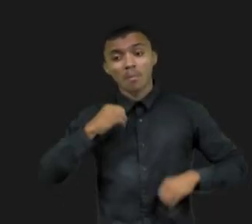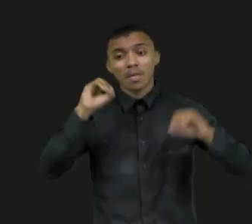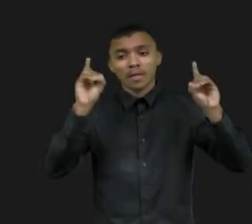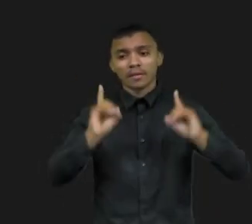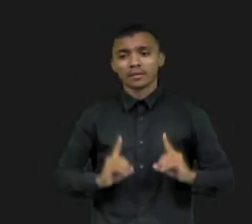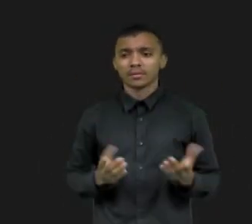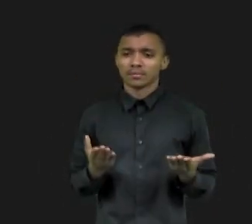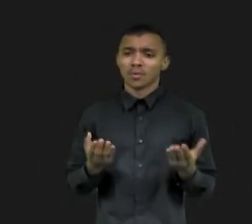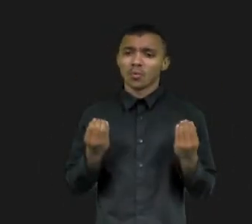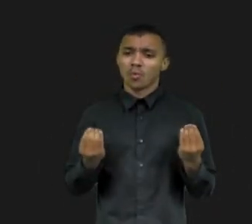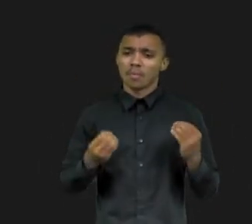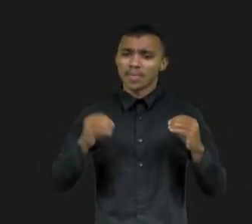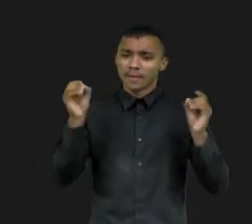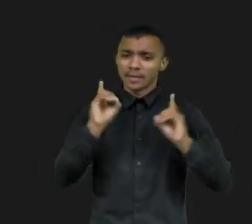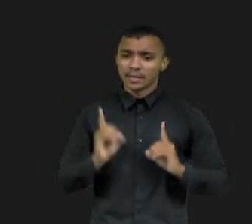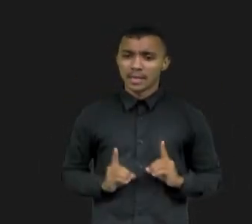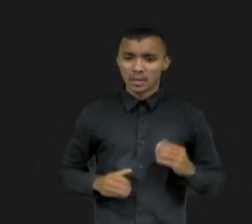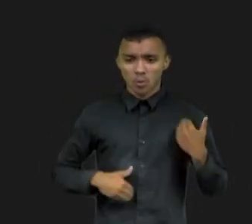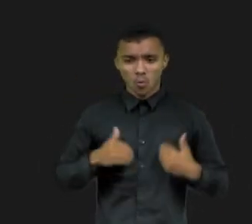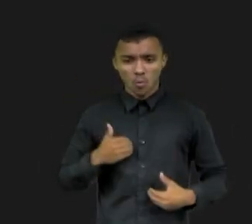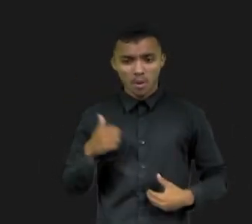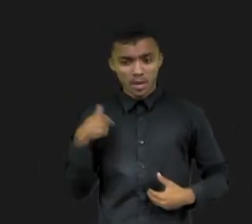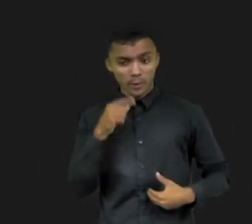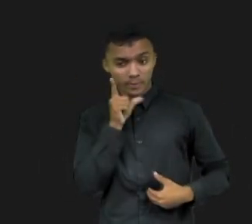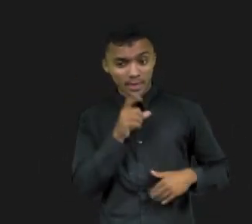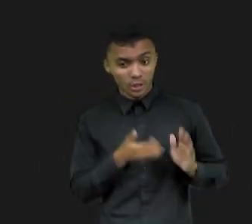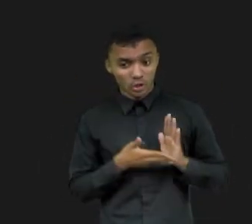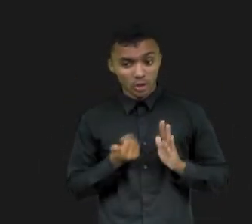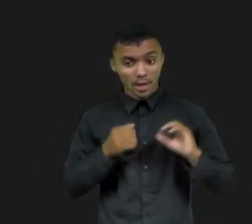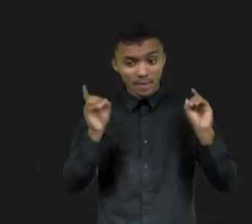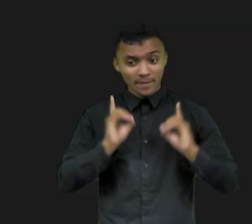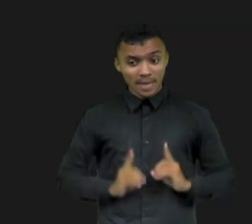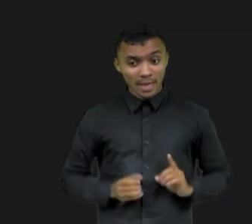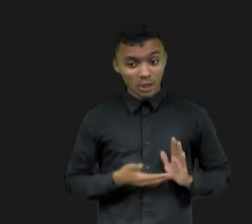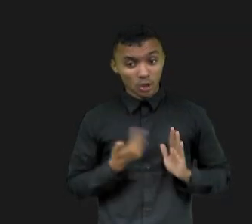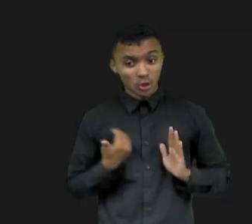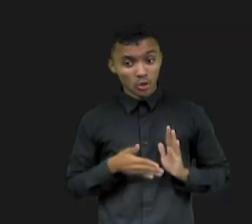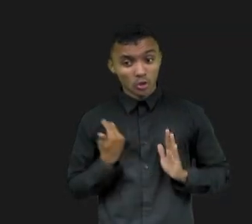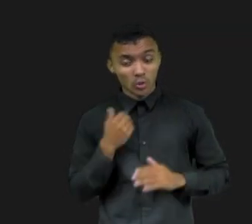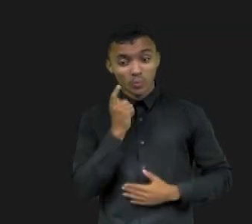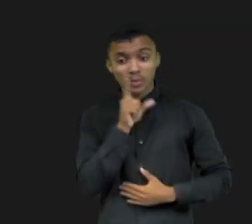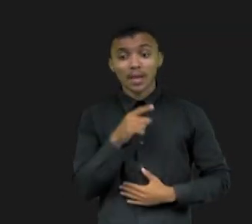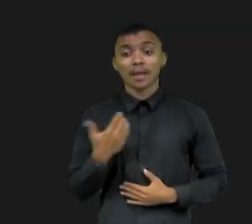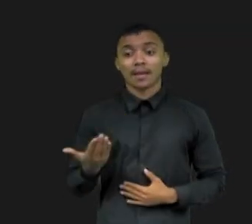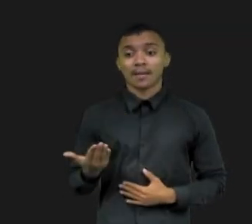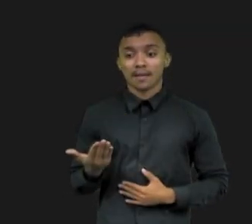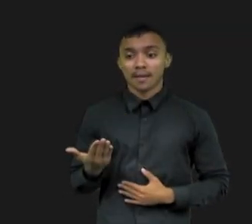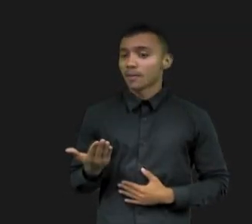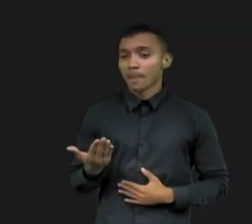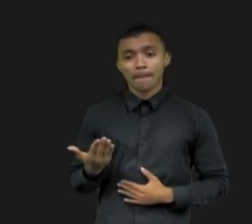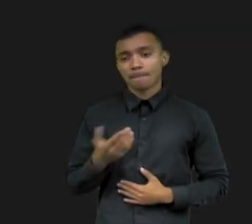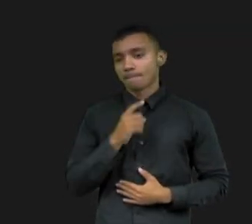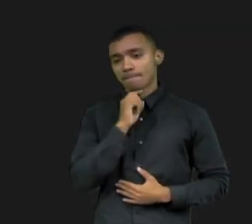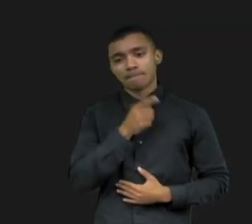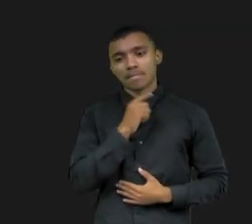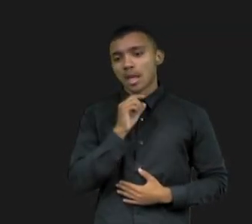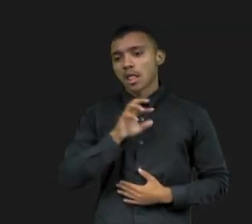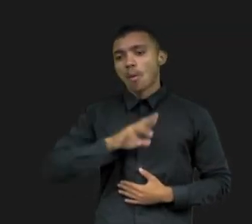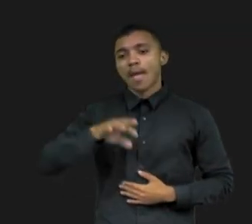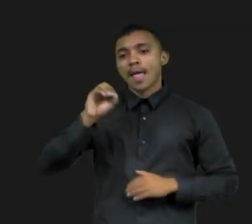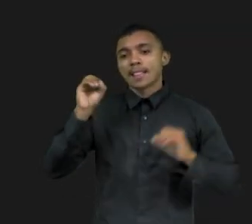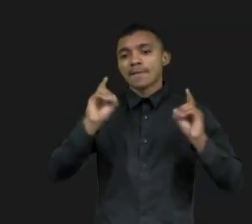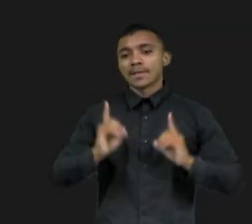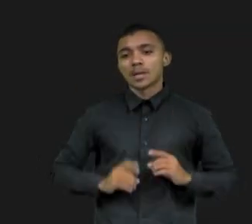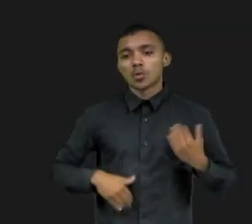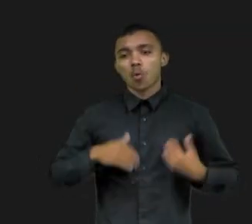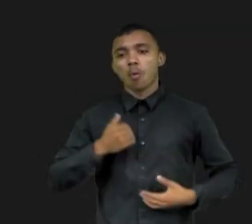que a deficiência não vai sair, não é uma deficiência que seja corrigível, vai sair